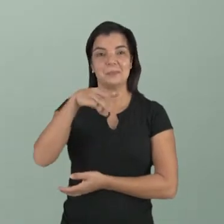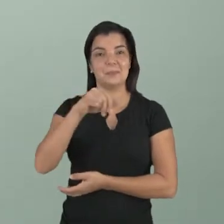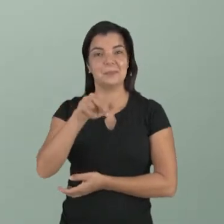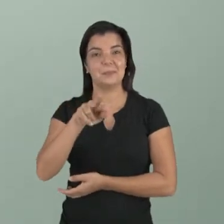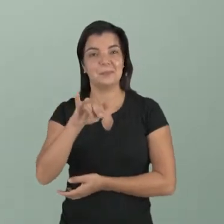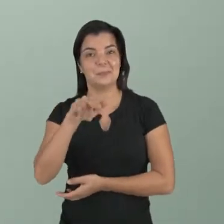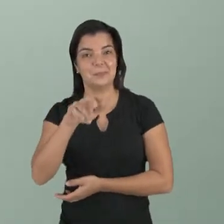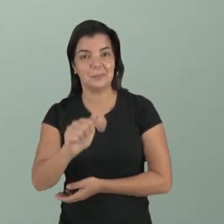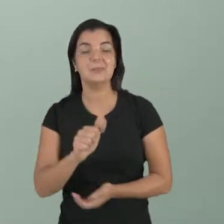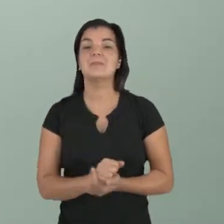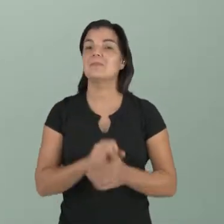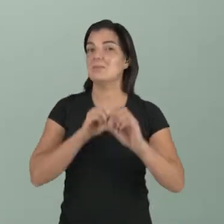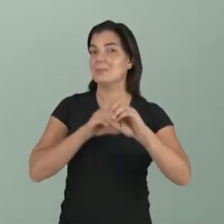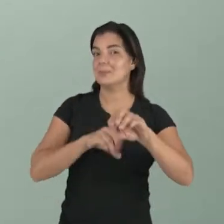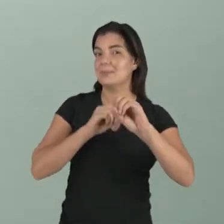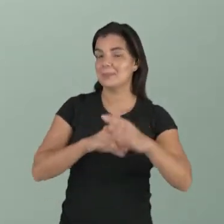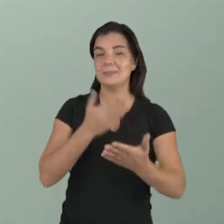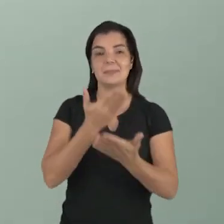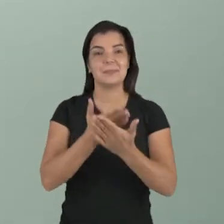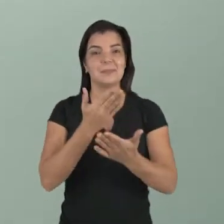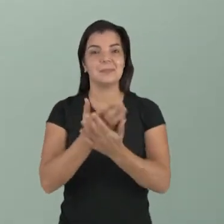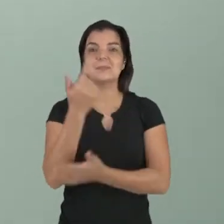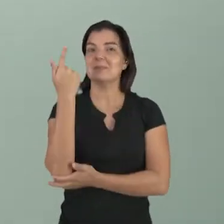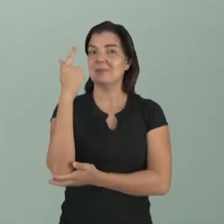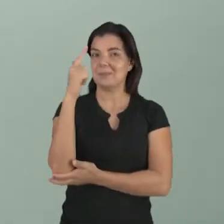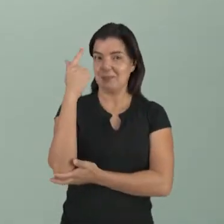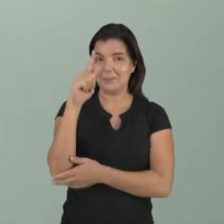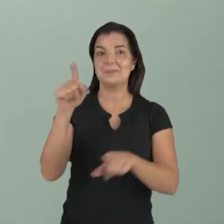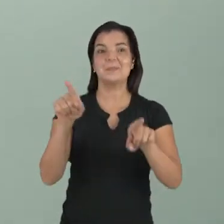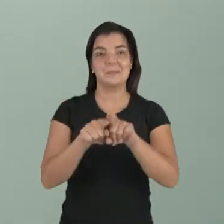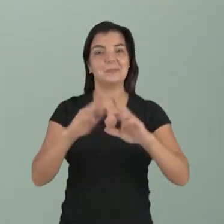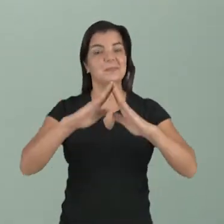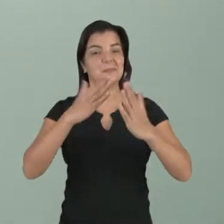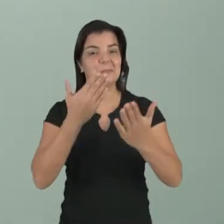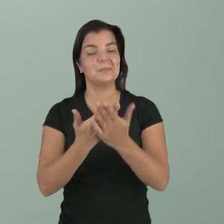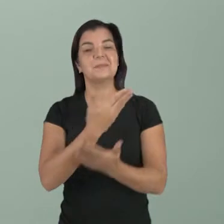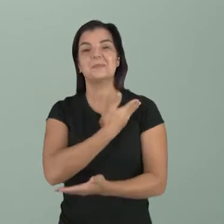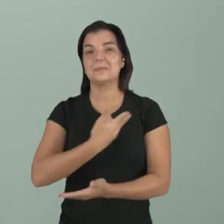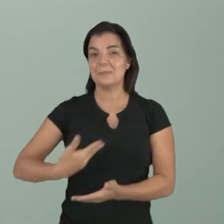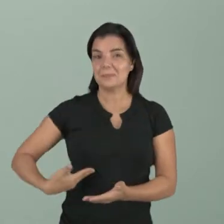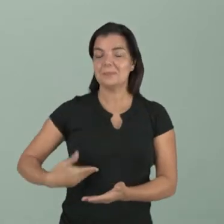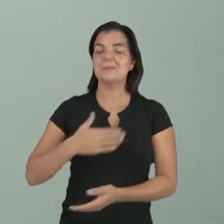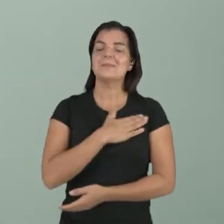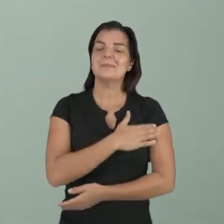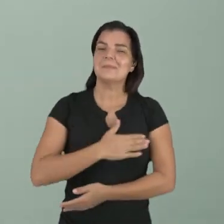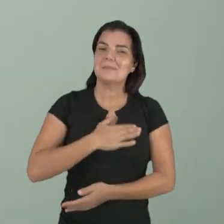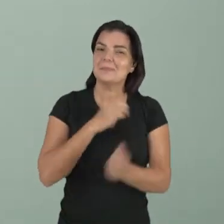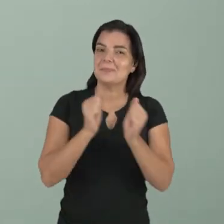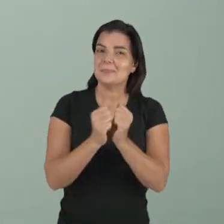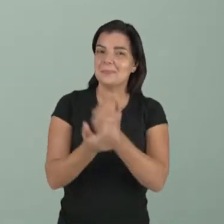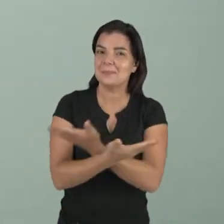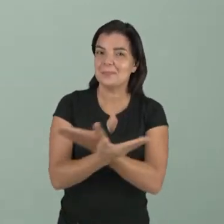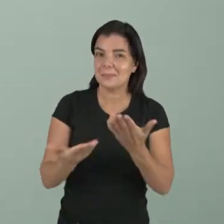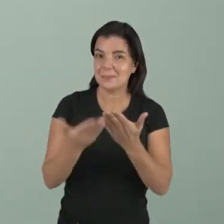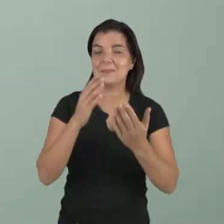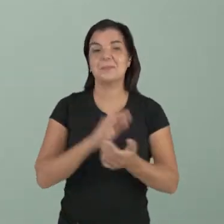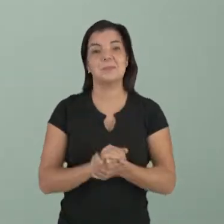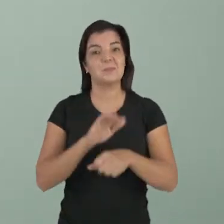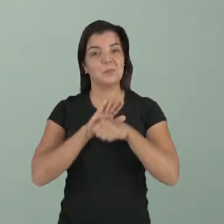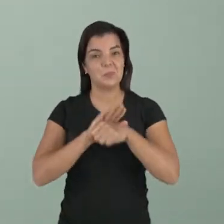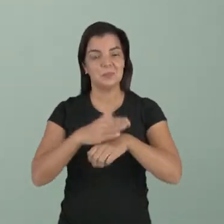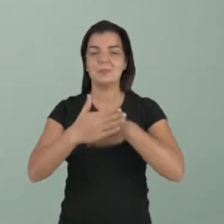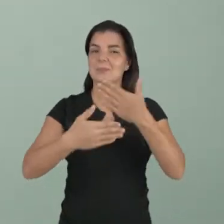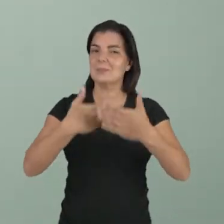Lira e ministro aulas de Geografia na rede estadual do estado do Acre. E é sempre um prazerzão estar aqui com vocês, ajudando